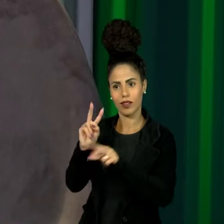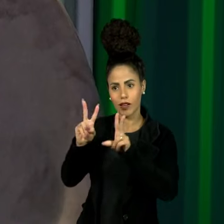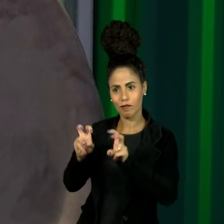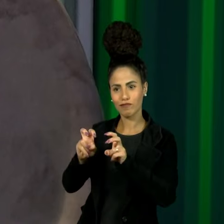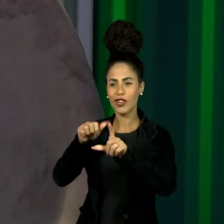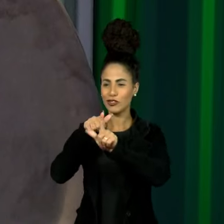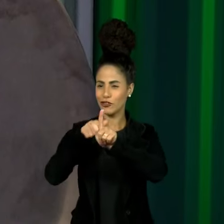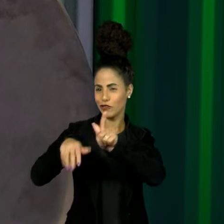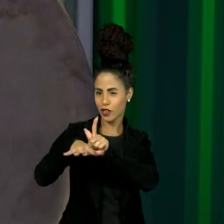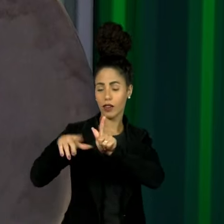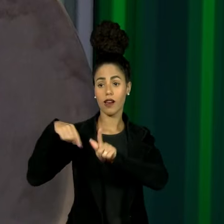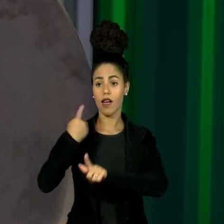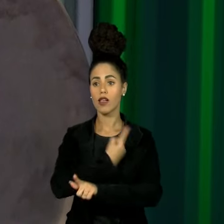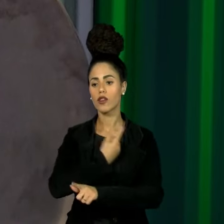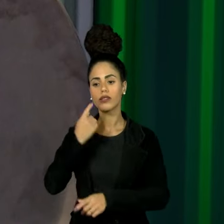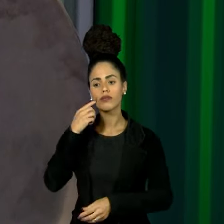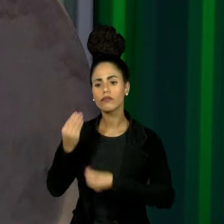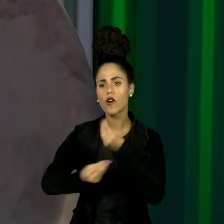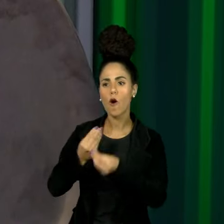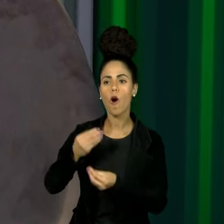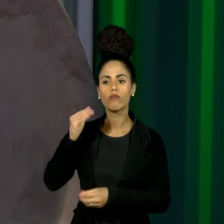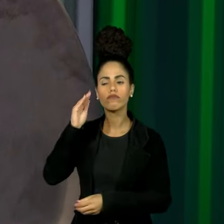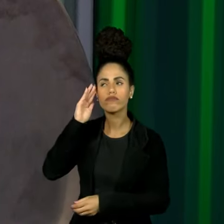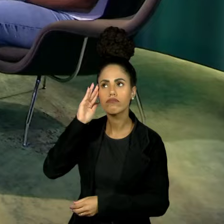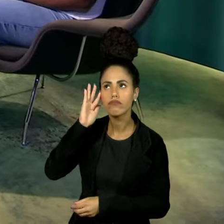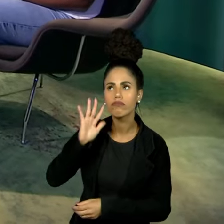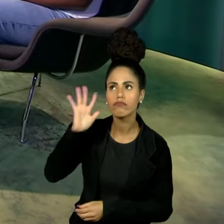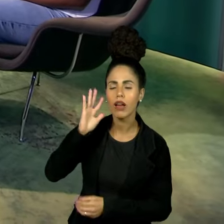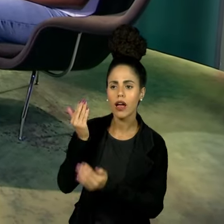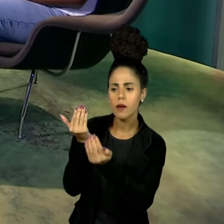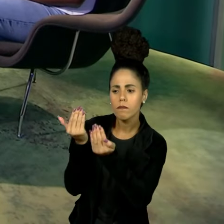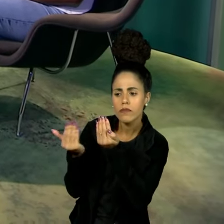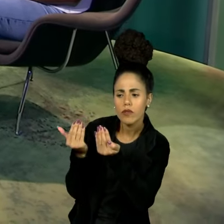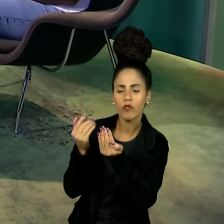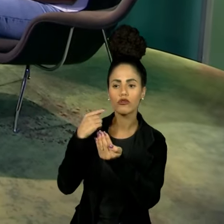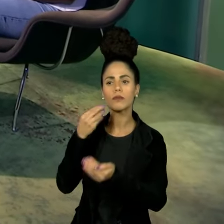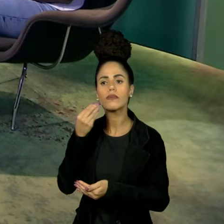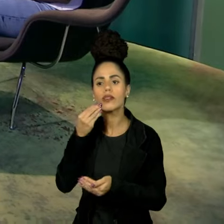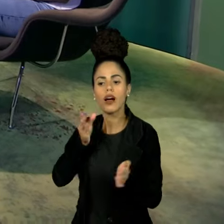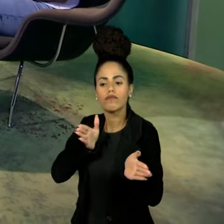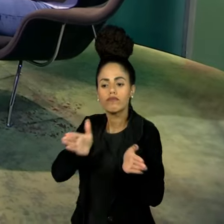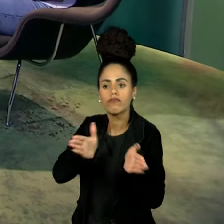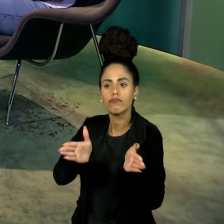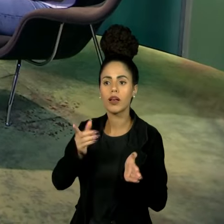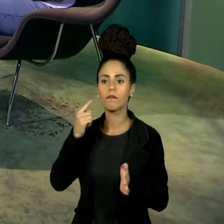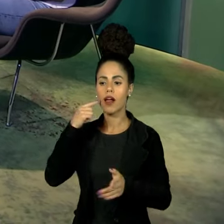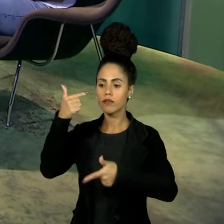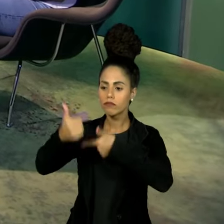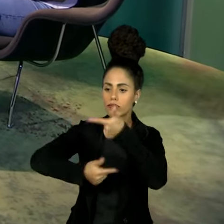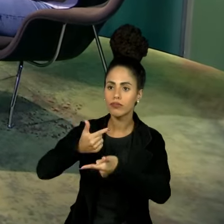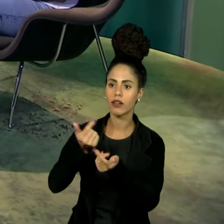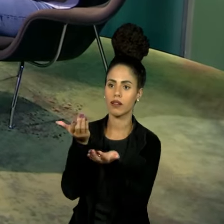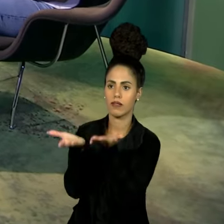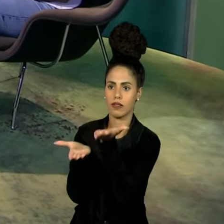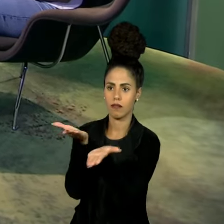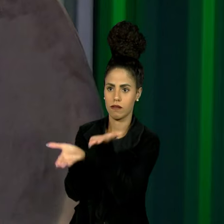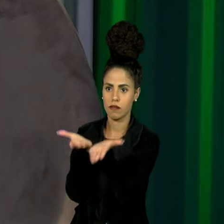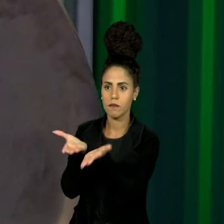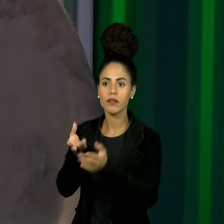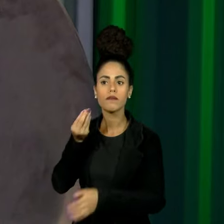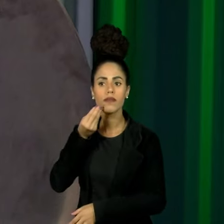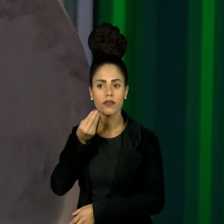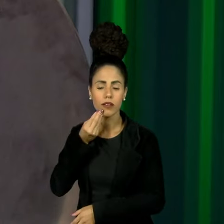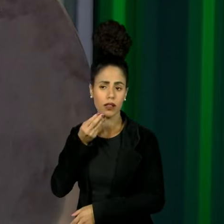e profissionais, né, de psicologia, para que eles possam ter o acesso a esse tratamento, uma vez que